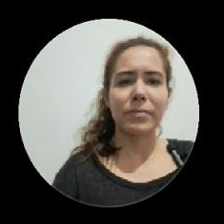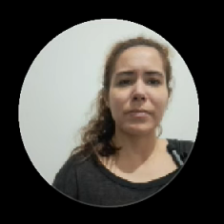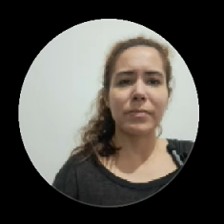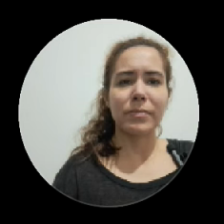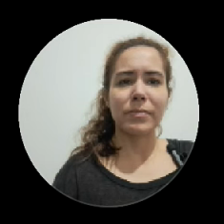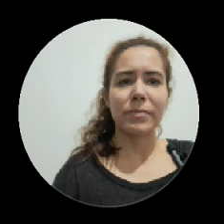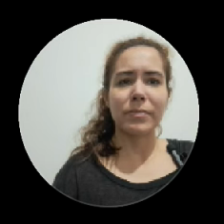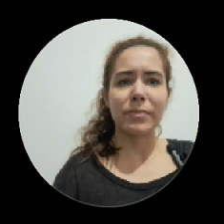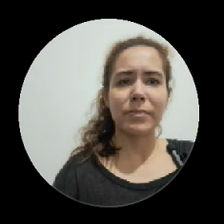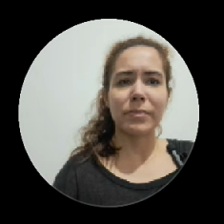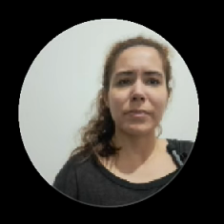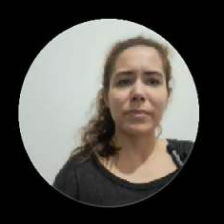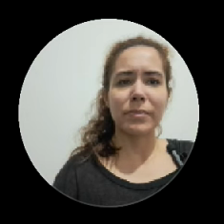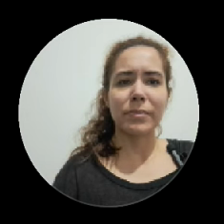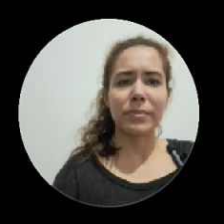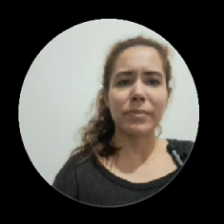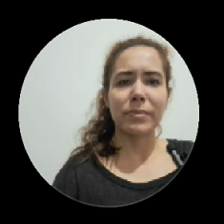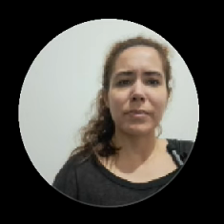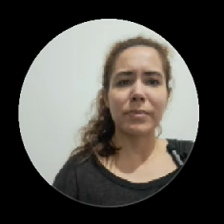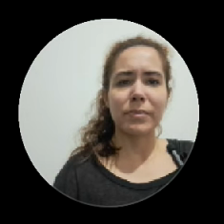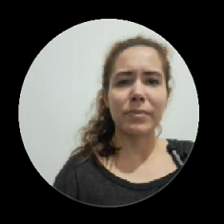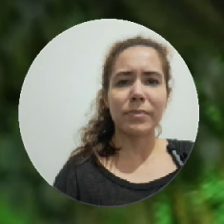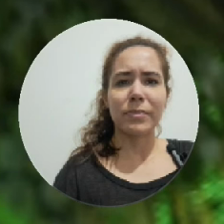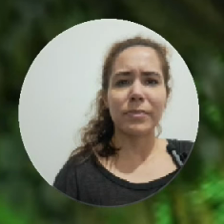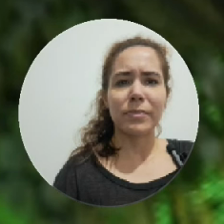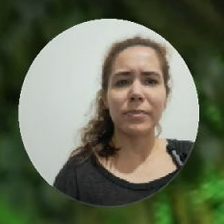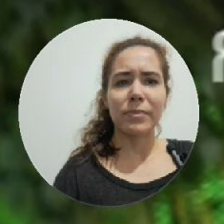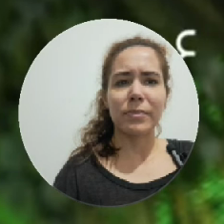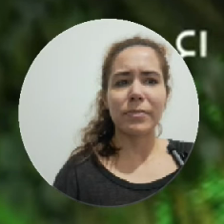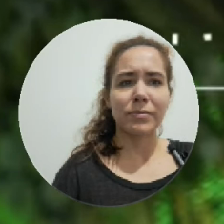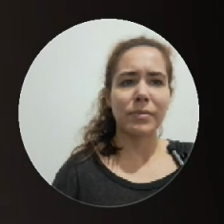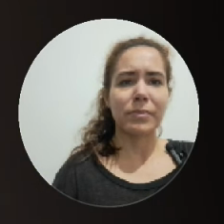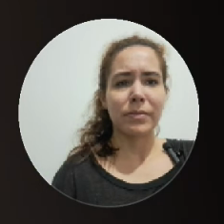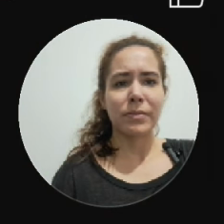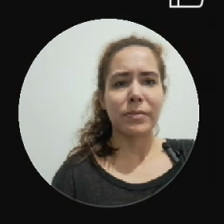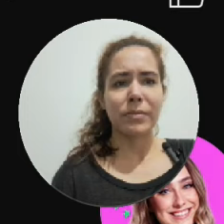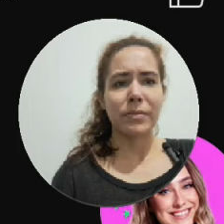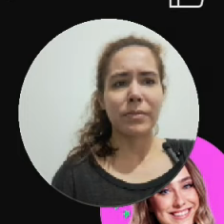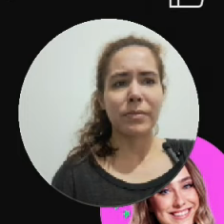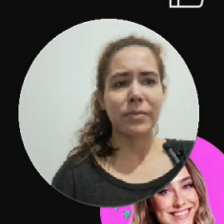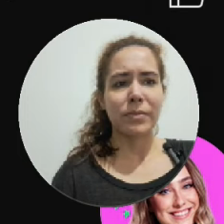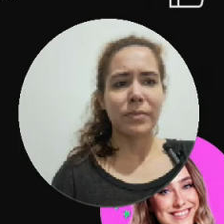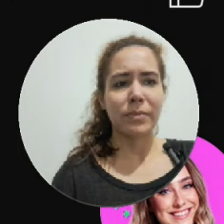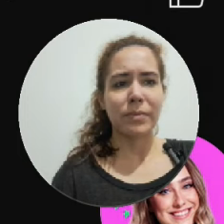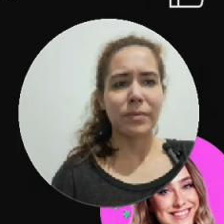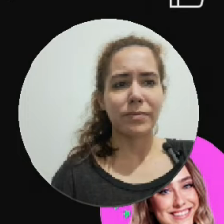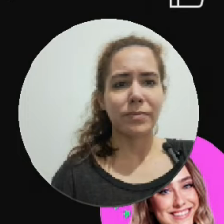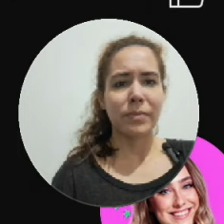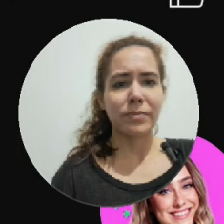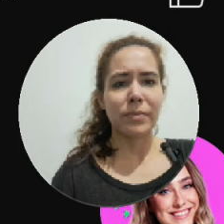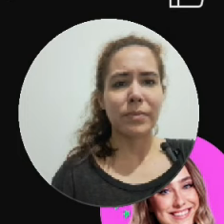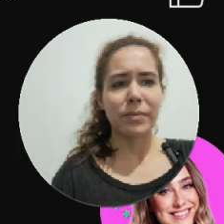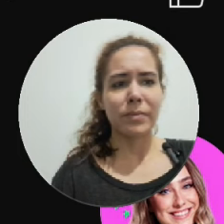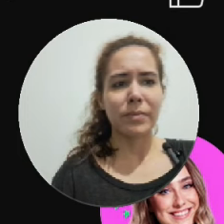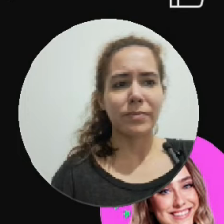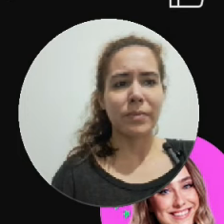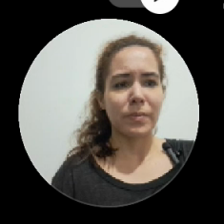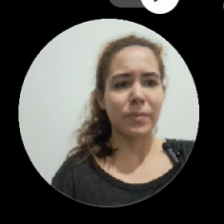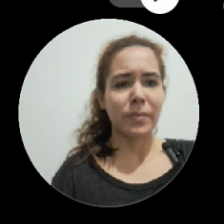na loja de vacas. É, loja para vacas. Não é vaga nessa prova de câncer aí, não? Eu